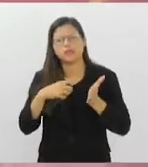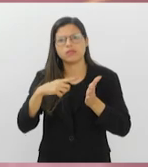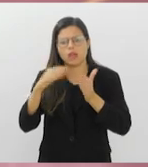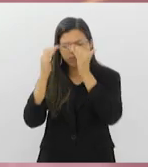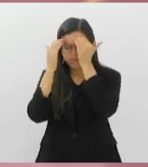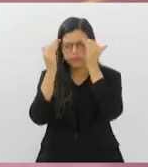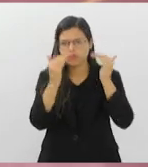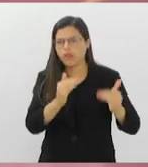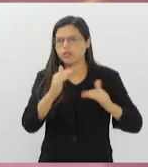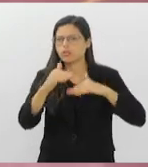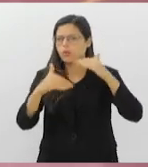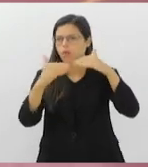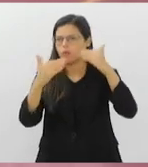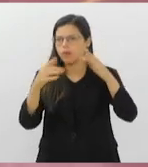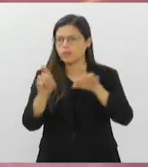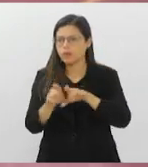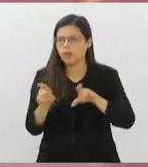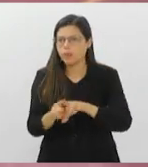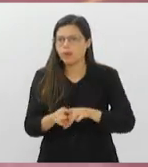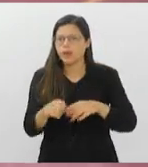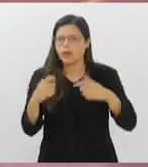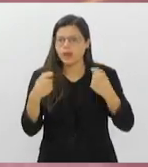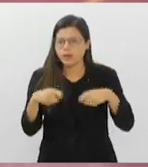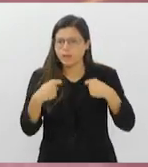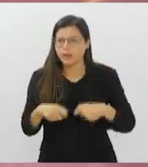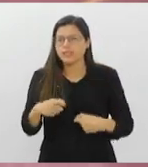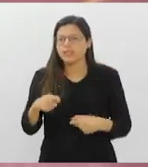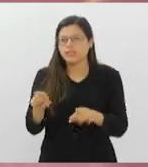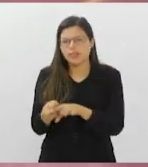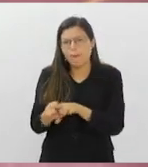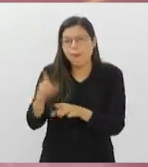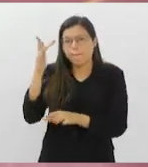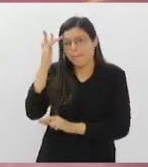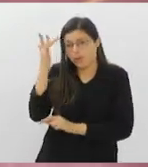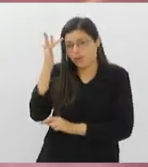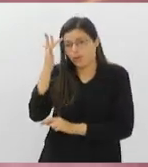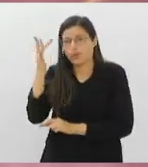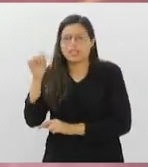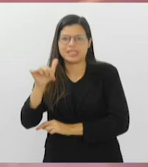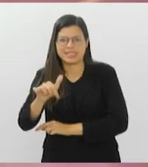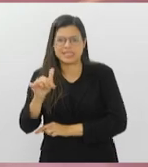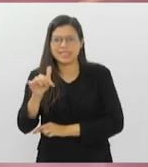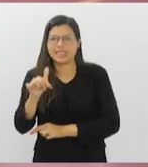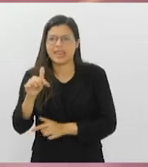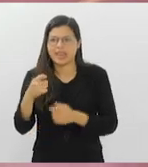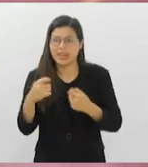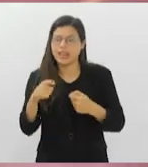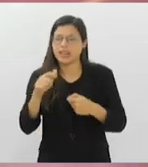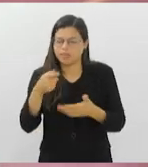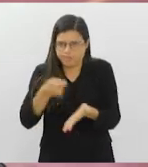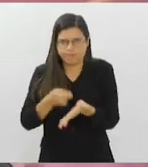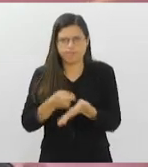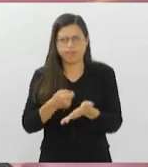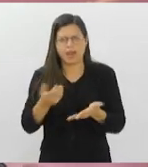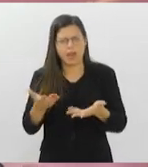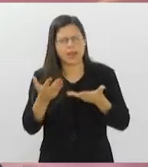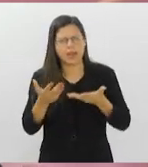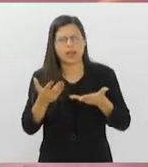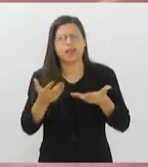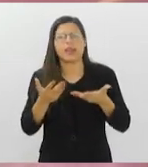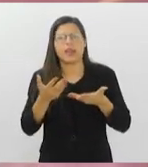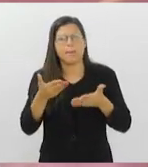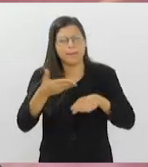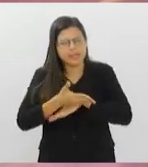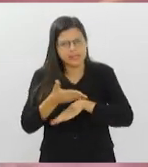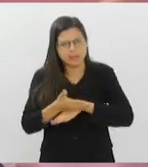desenvolvimento, né? E ele teve que amadurecer na marra, né? Porque teve que vir para cá. Ele, como ele é muito determinado, ele quer jogar e tudo isso. Então